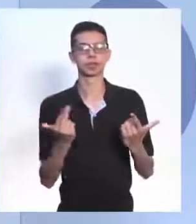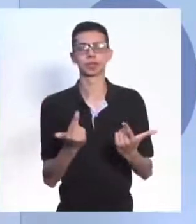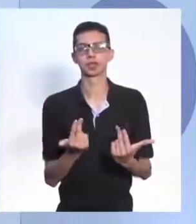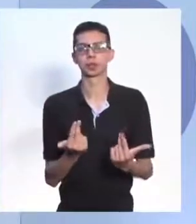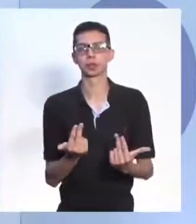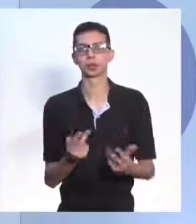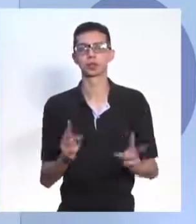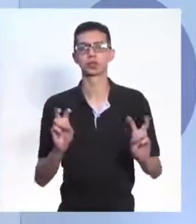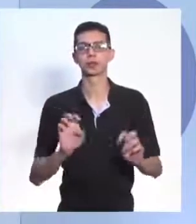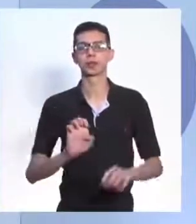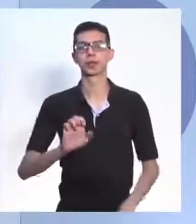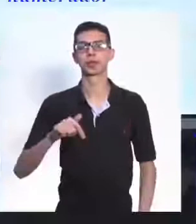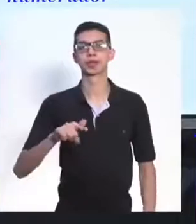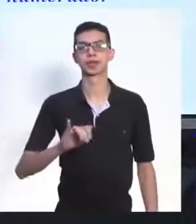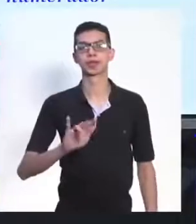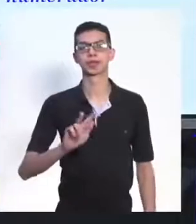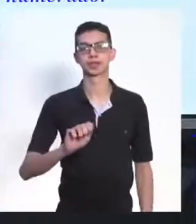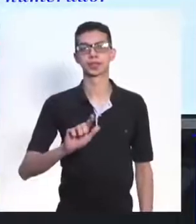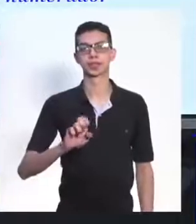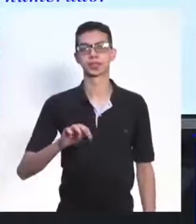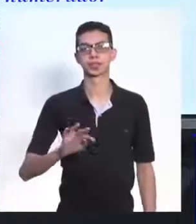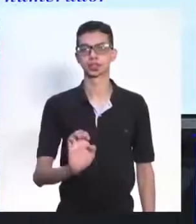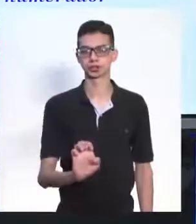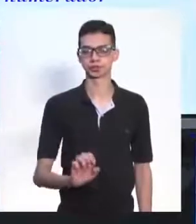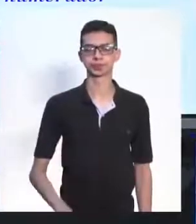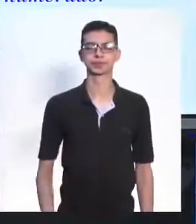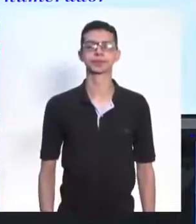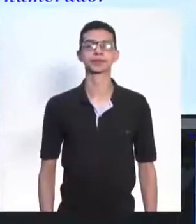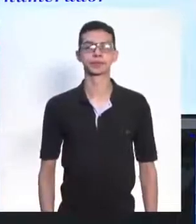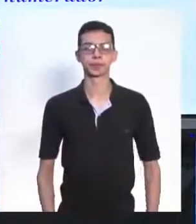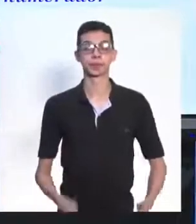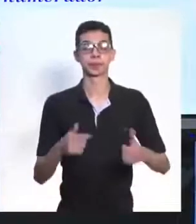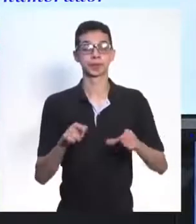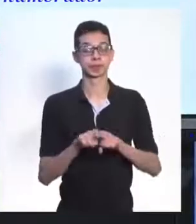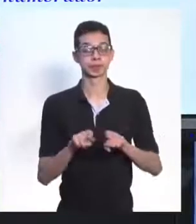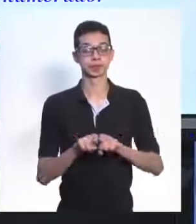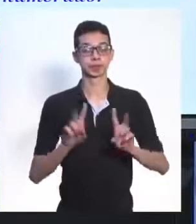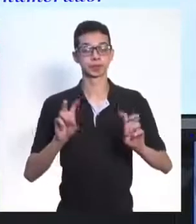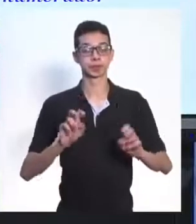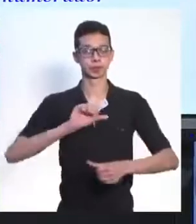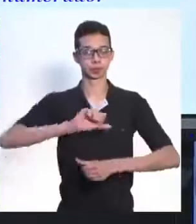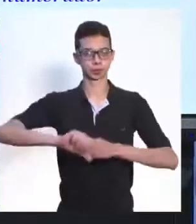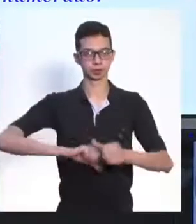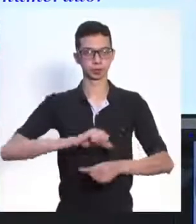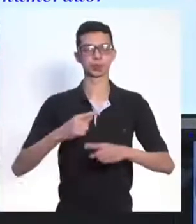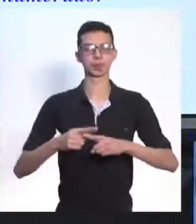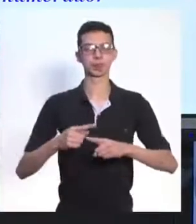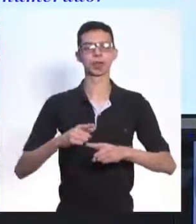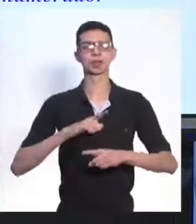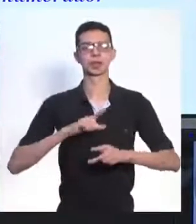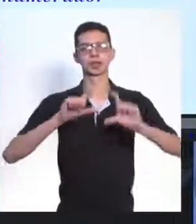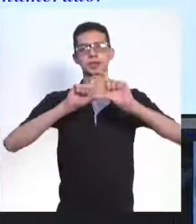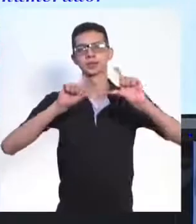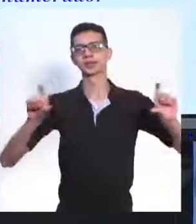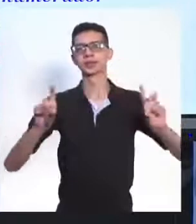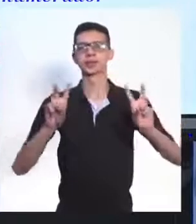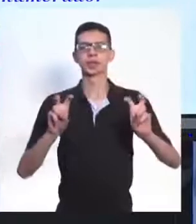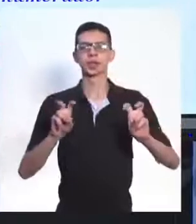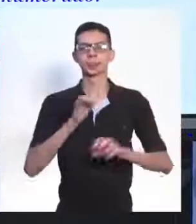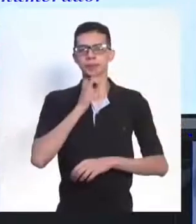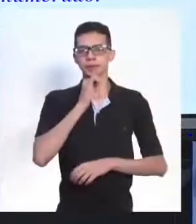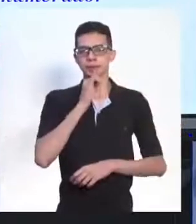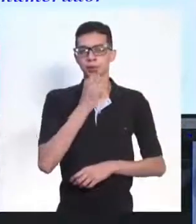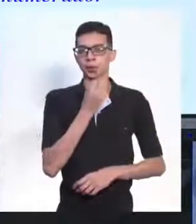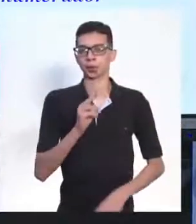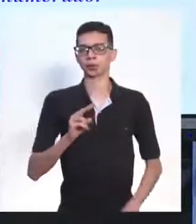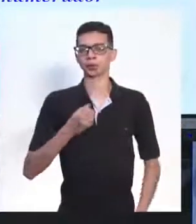termo equivalente a ler. É, e a ideia da transformação também, né? Que tinham questões ali que, na verdade, estavam ou na forma